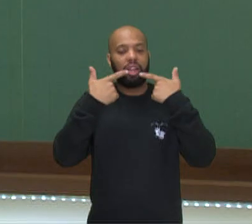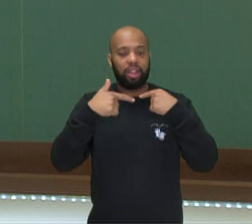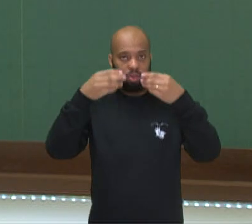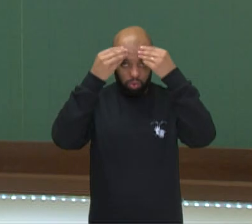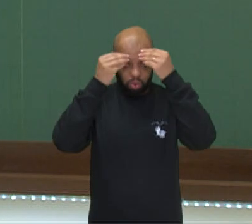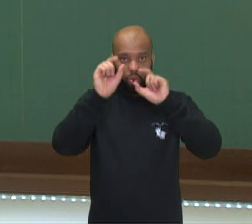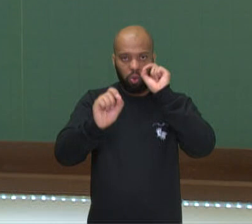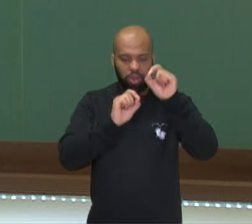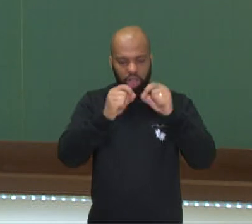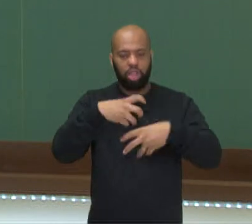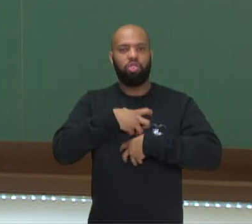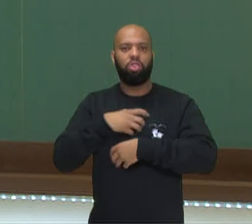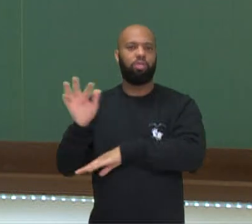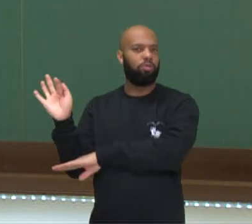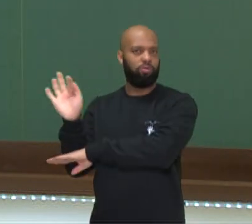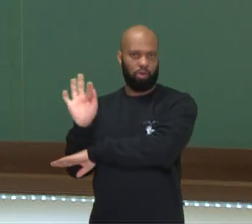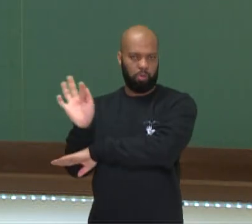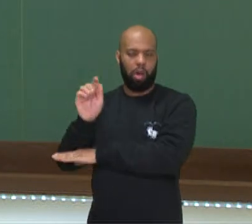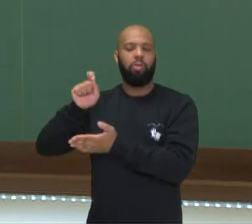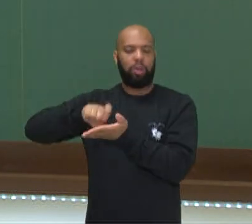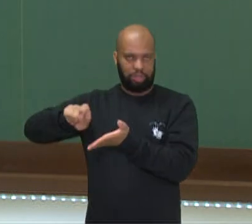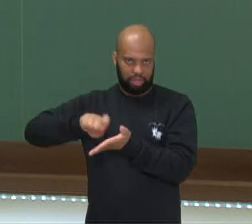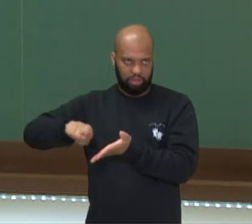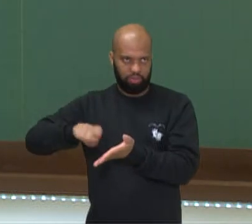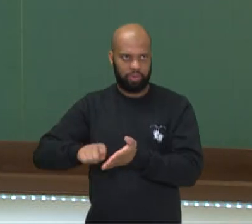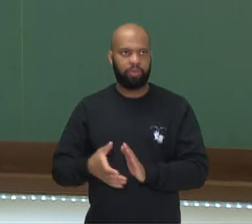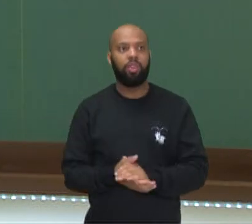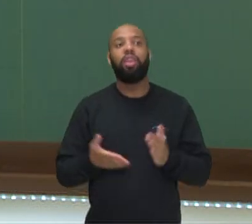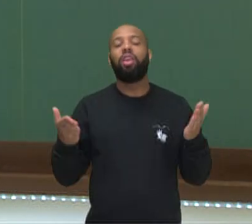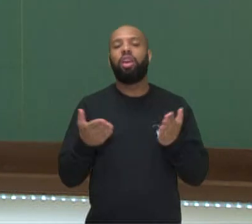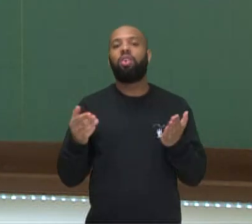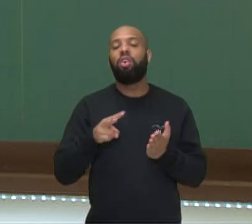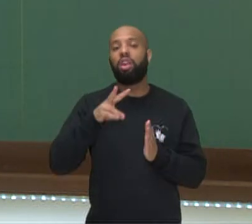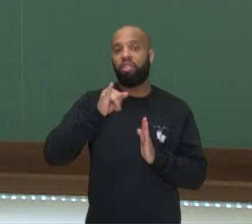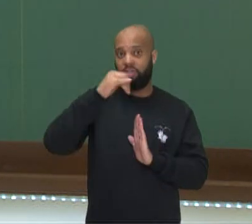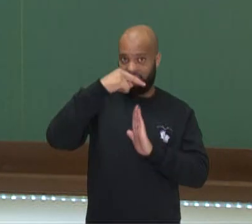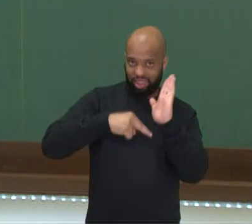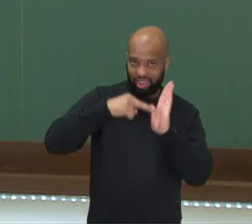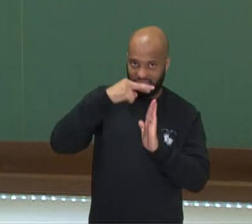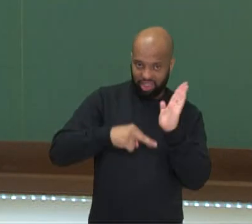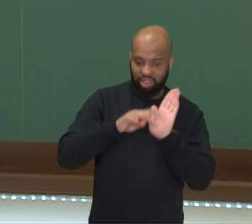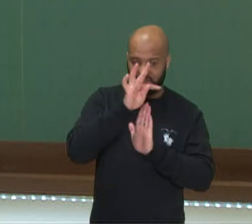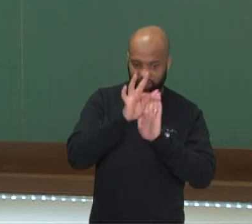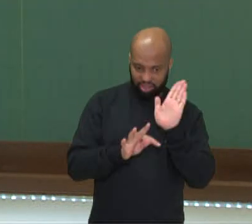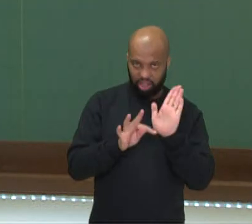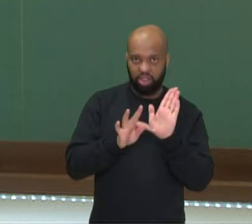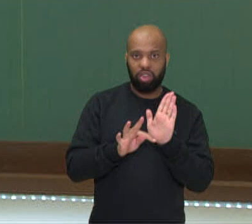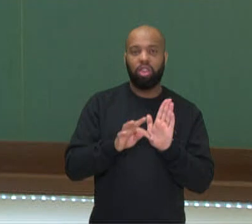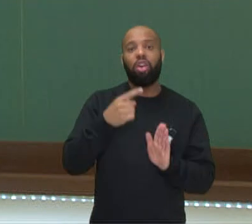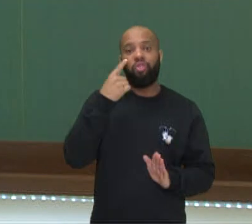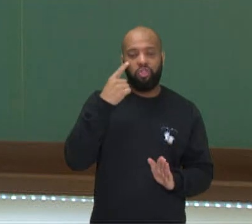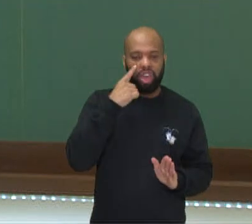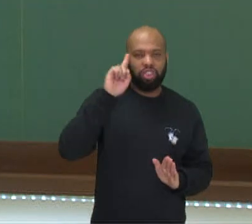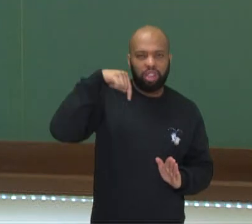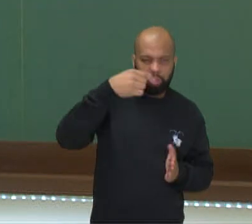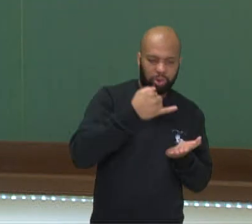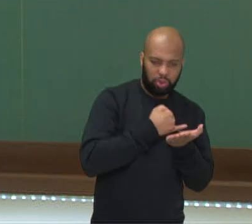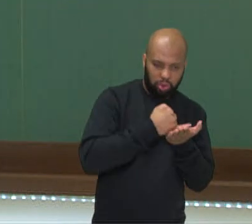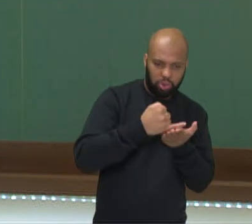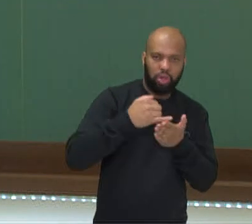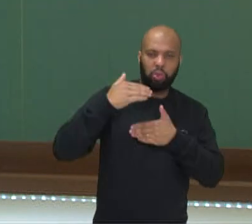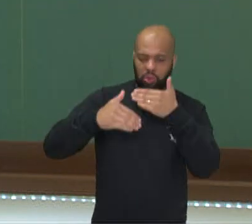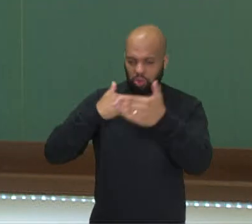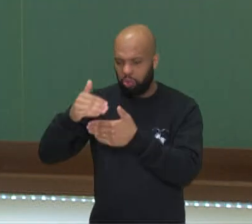formal. A gente vai fazer uma leitura e mais adiante esses tópicos, a introdução, o desenvolvimento